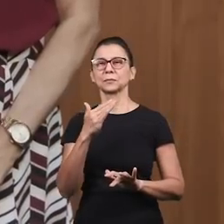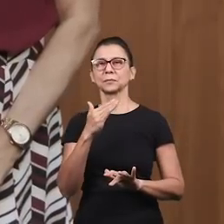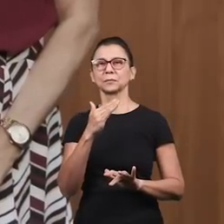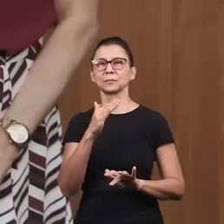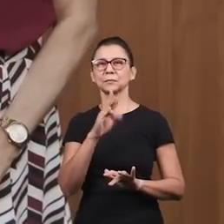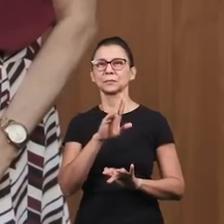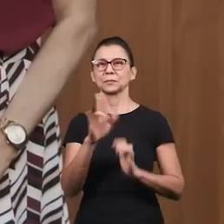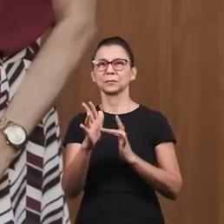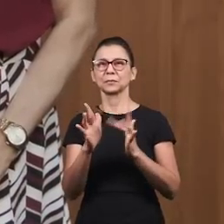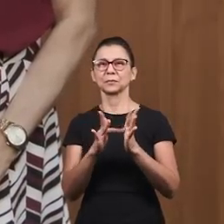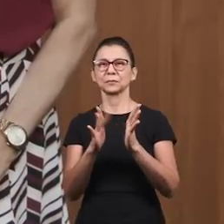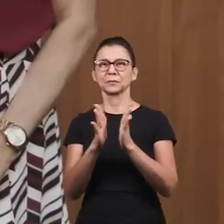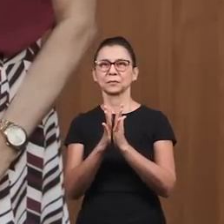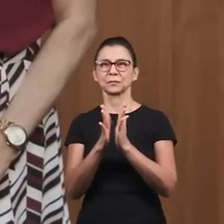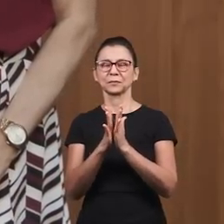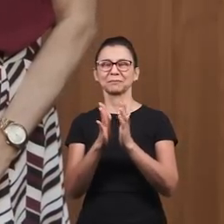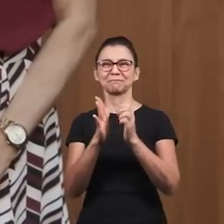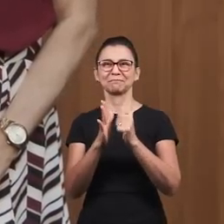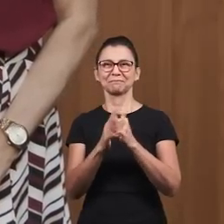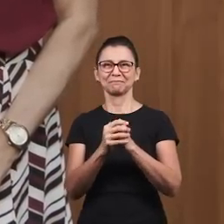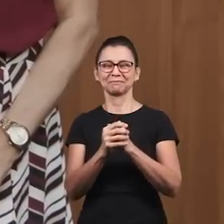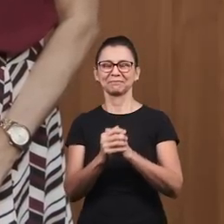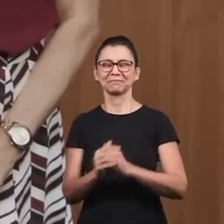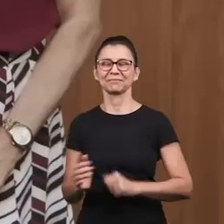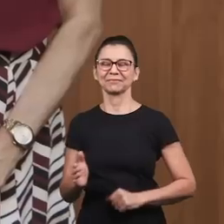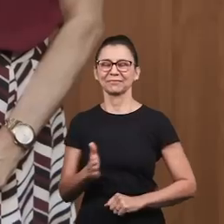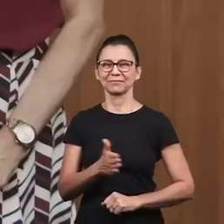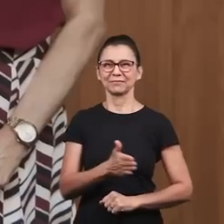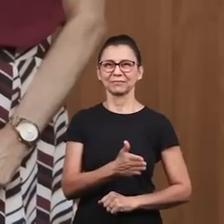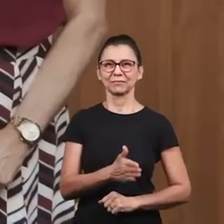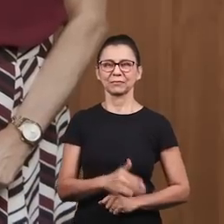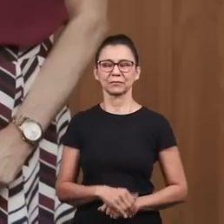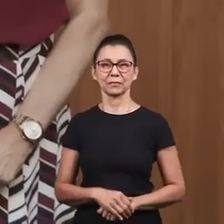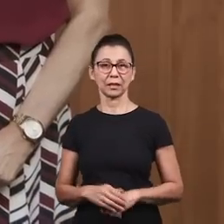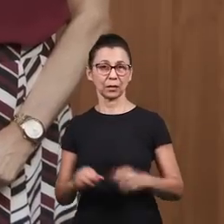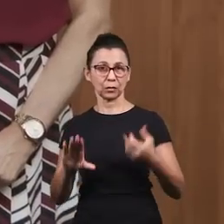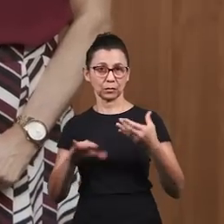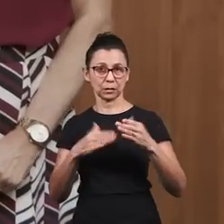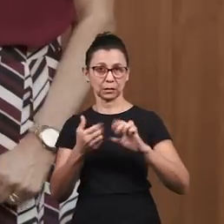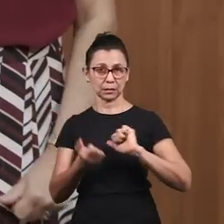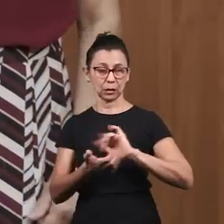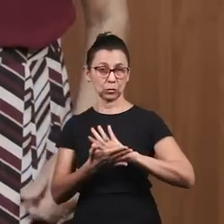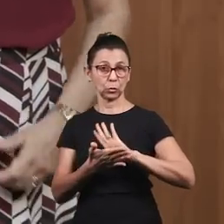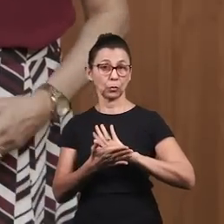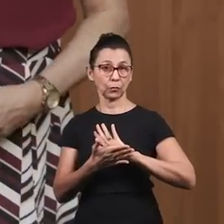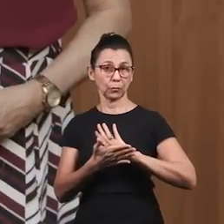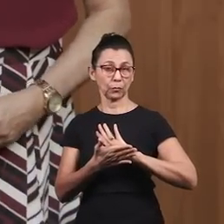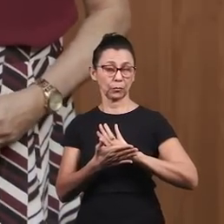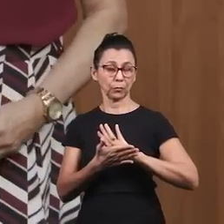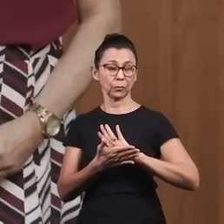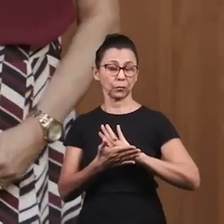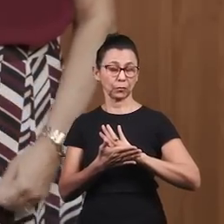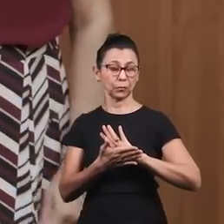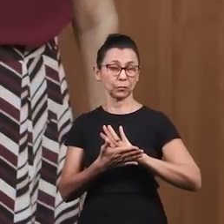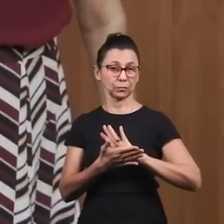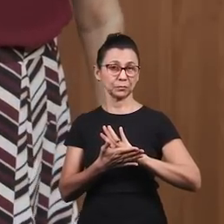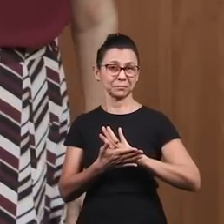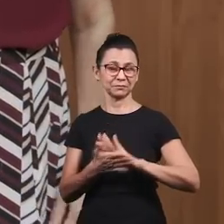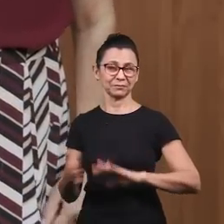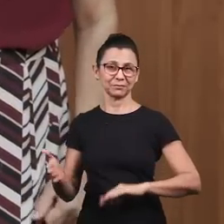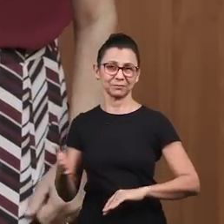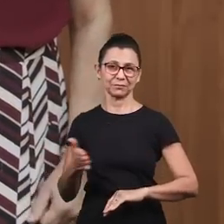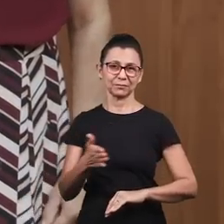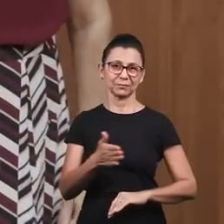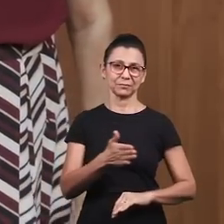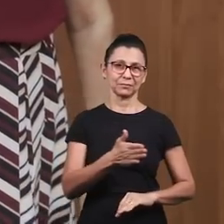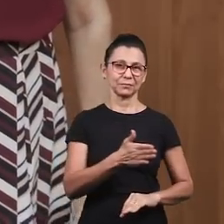Nós oramos em nome de Jesus. Amém. Nós vamos cantar o hino "Sei que na